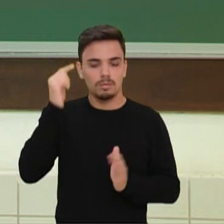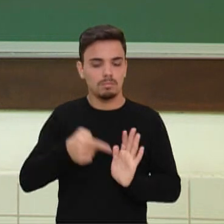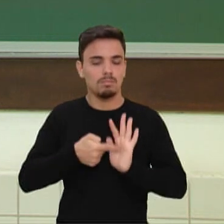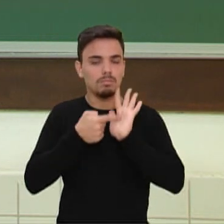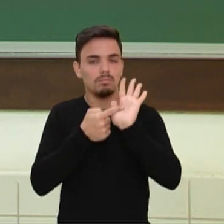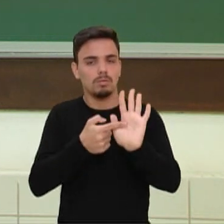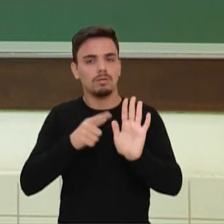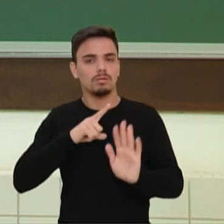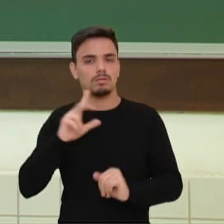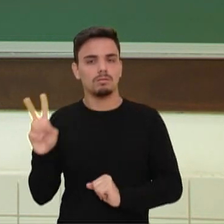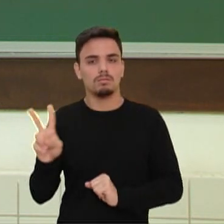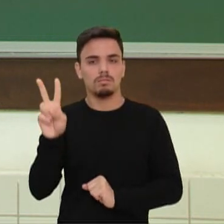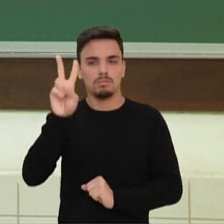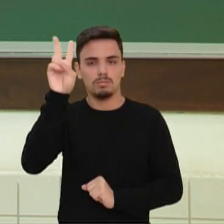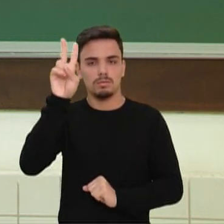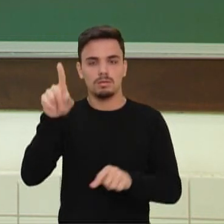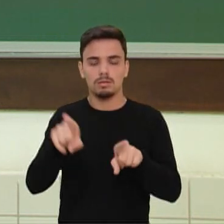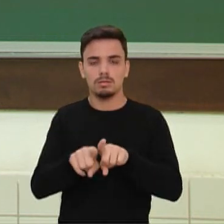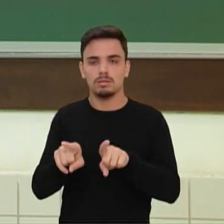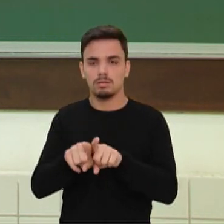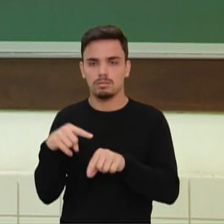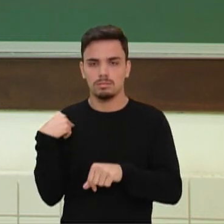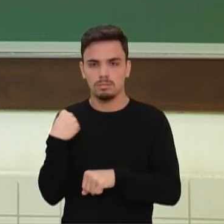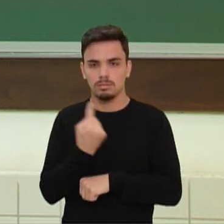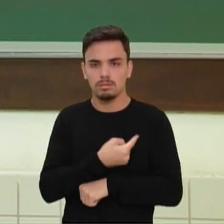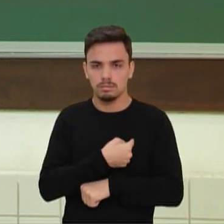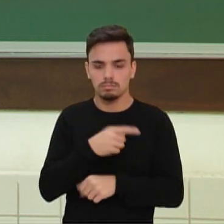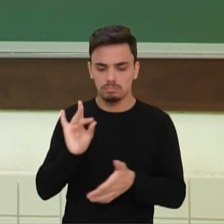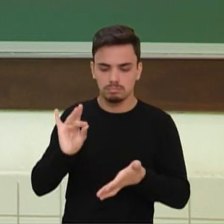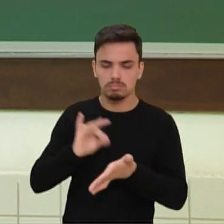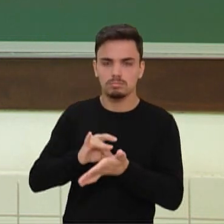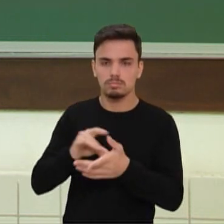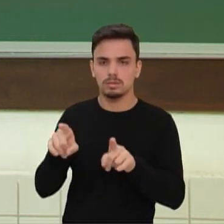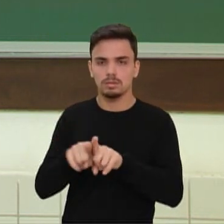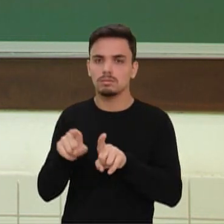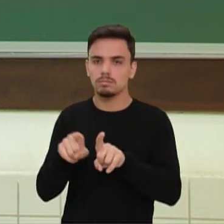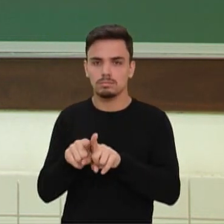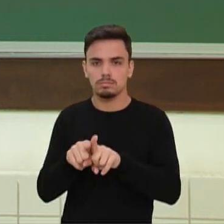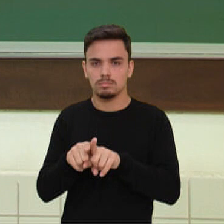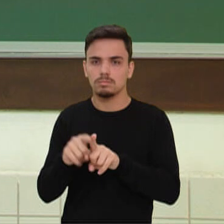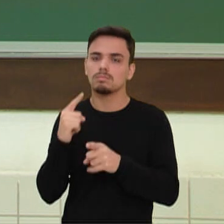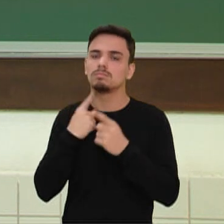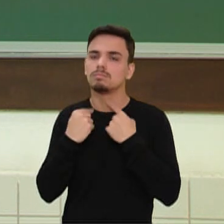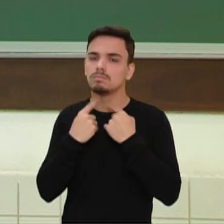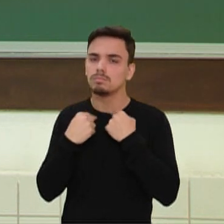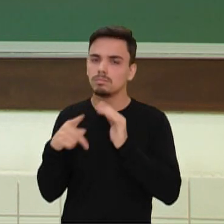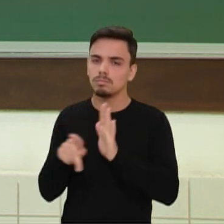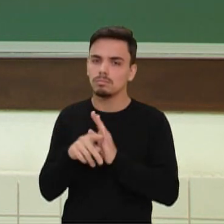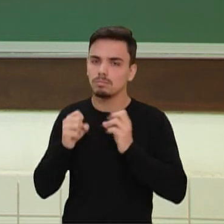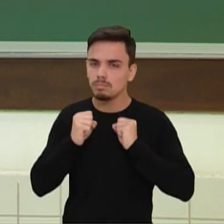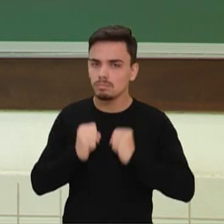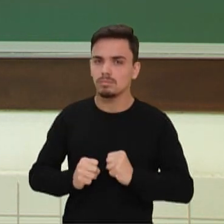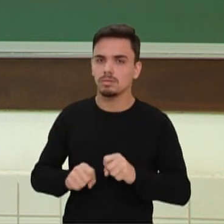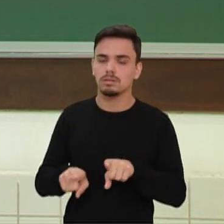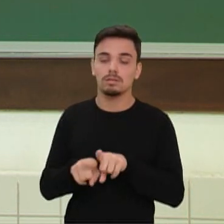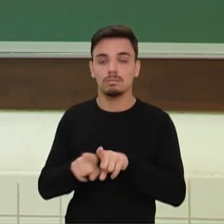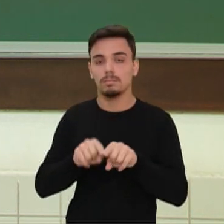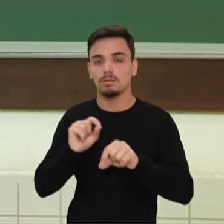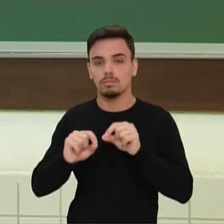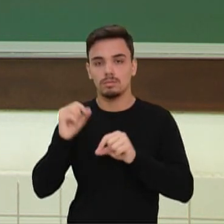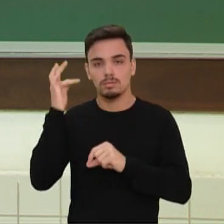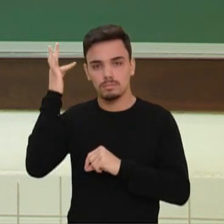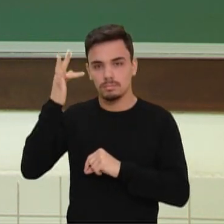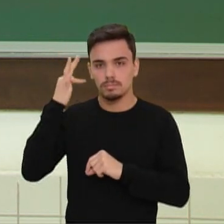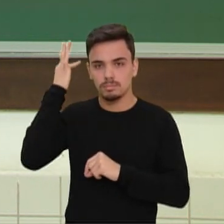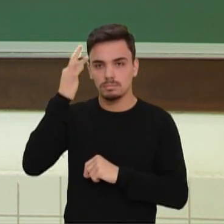traz valores que impedem a nossa afirmação, a afirmação da nossa vontade de potência, quando a